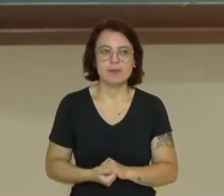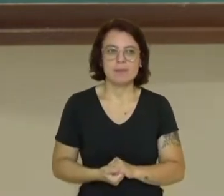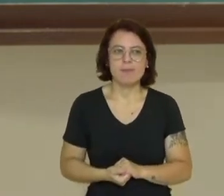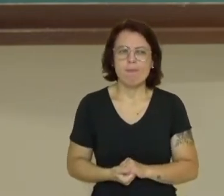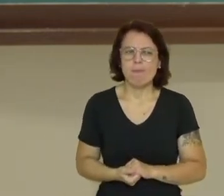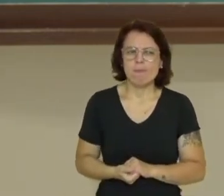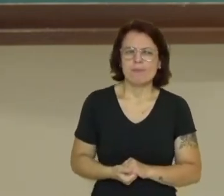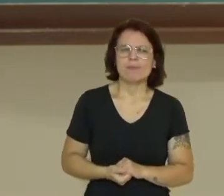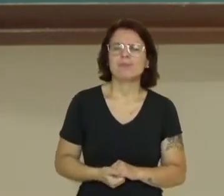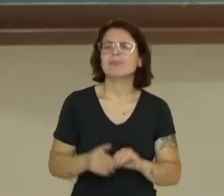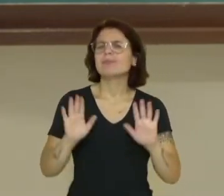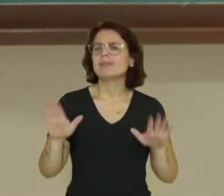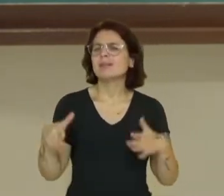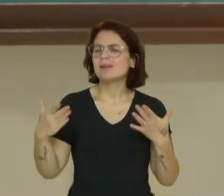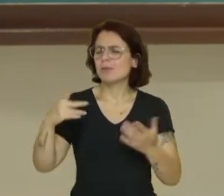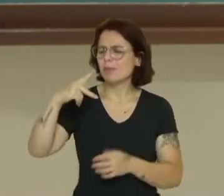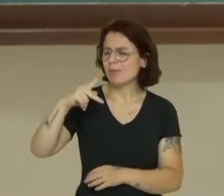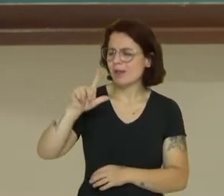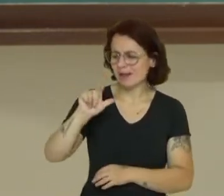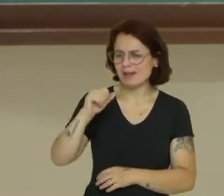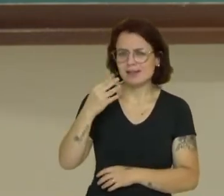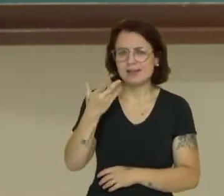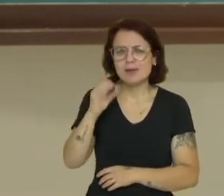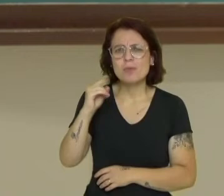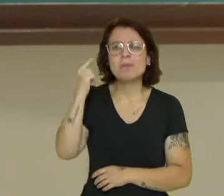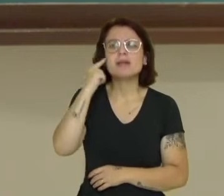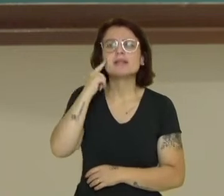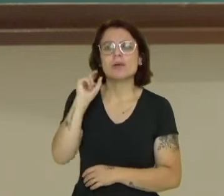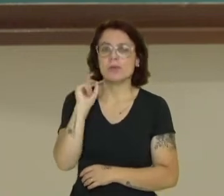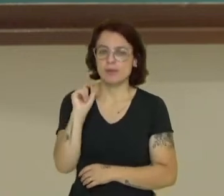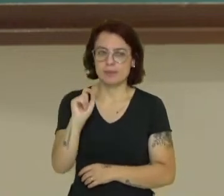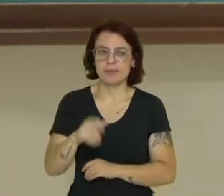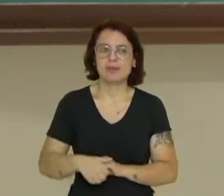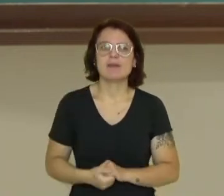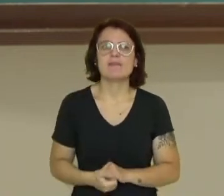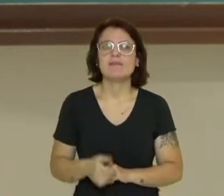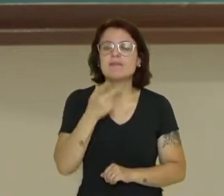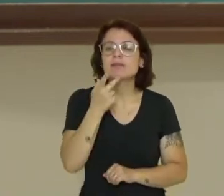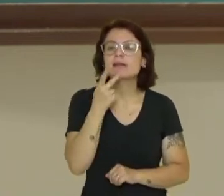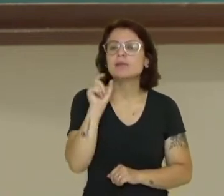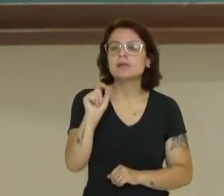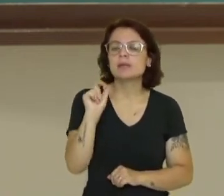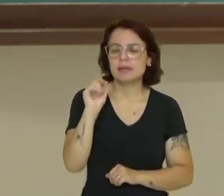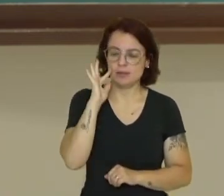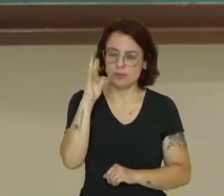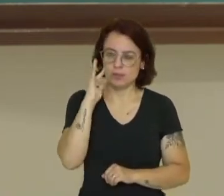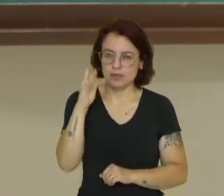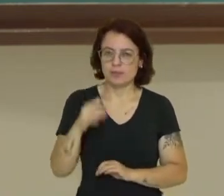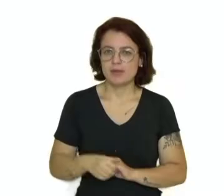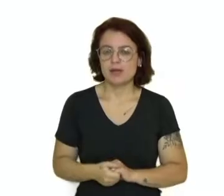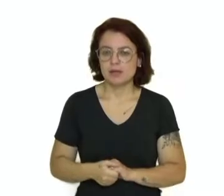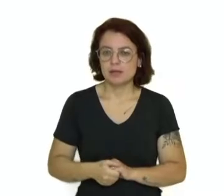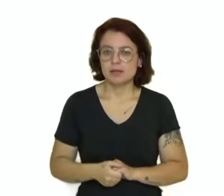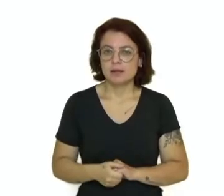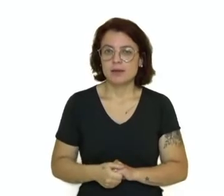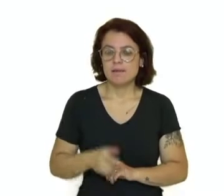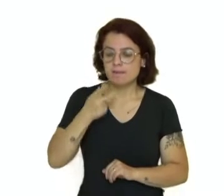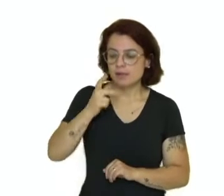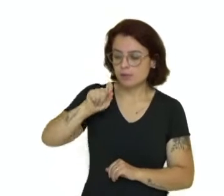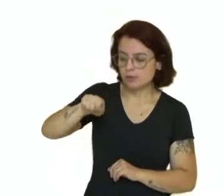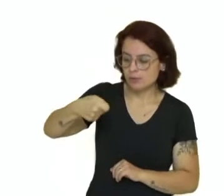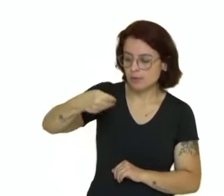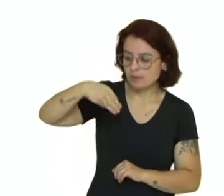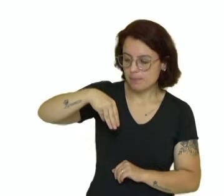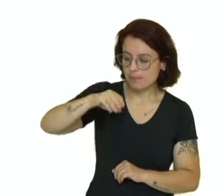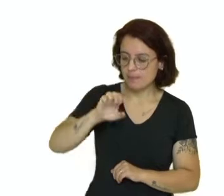Bom, e o que pensa então Platão, né? A teoria política do Platão está baseada em seu idealismo metafísico.